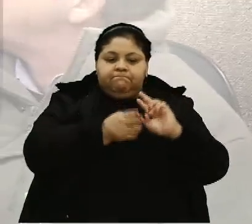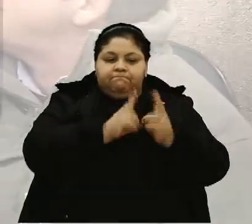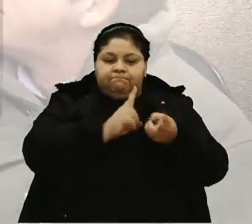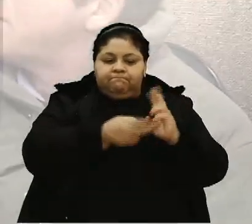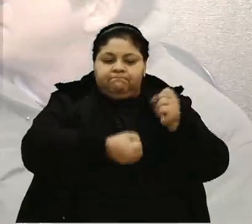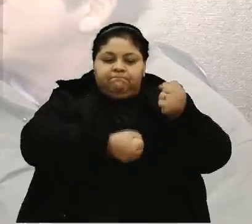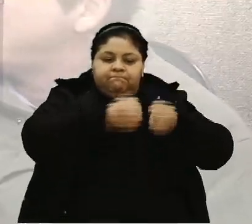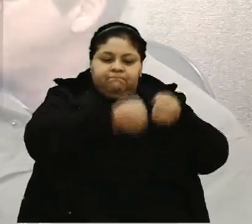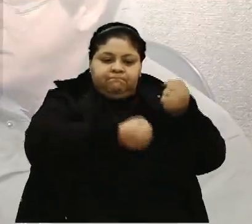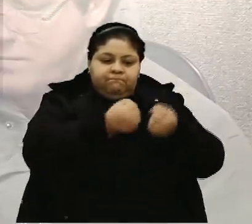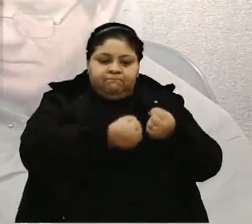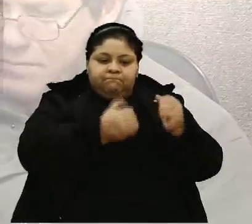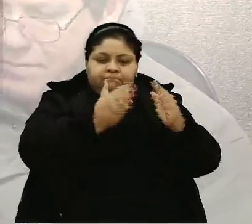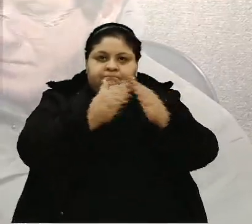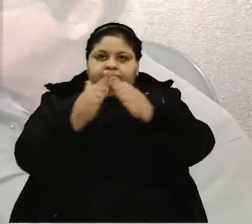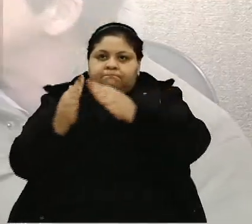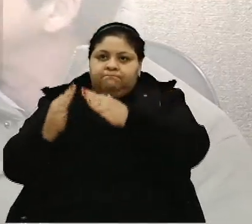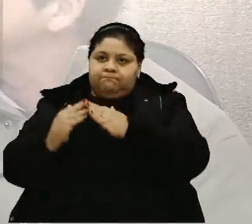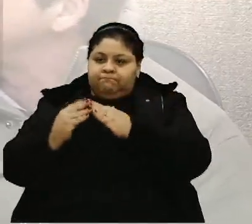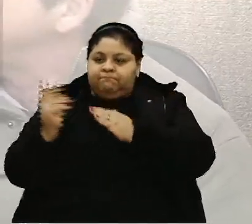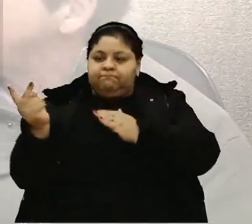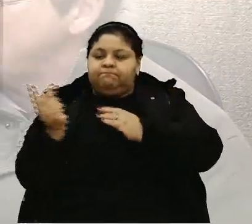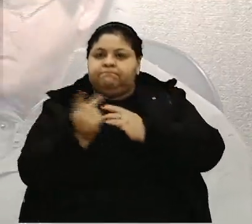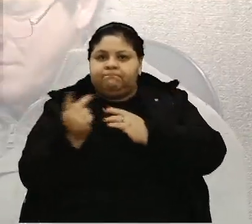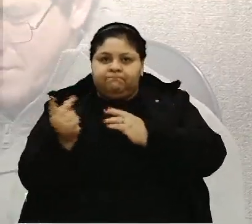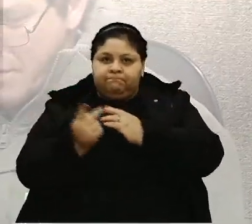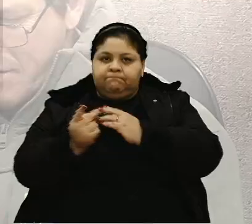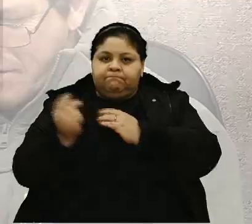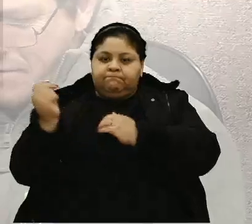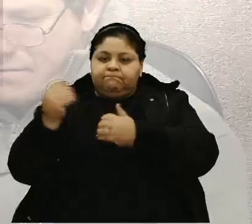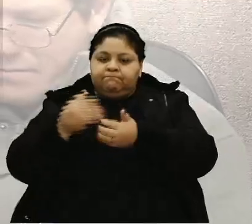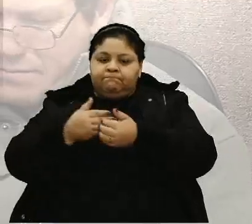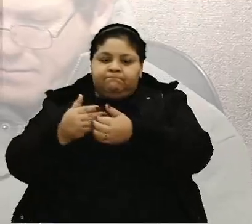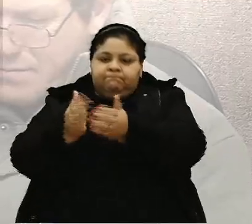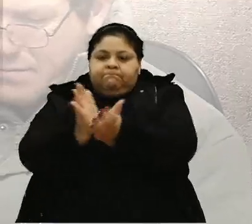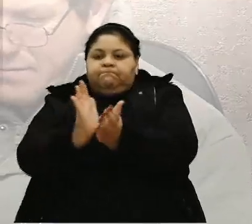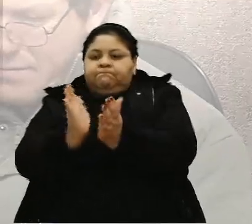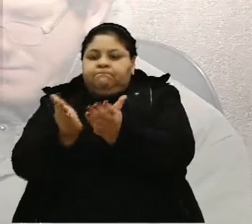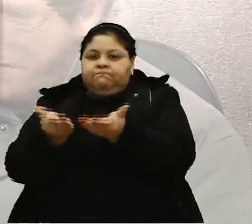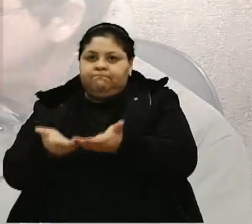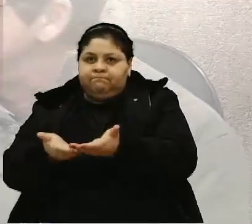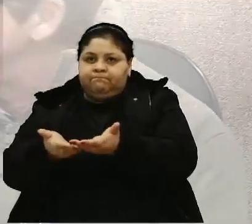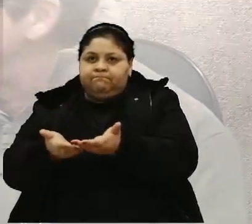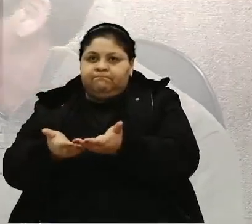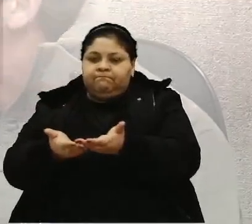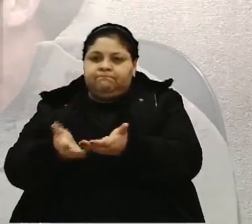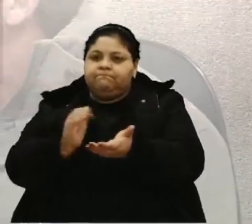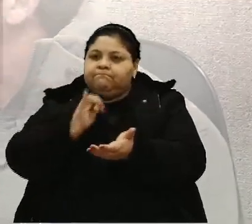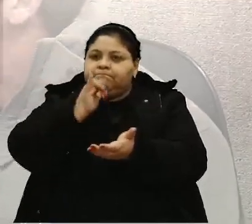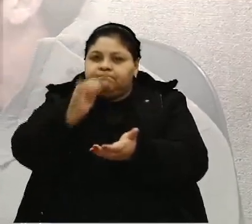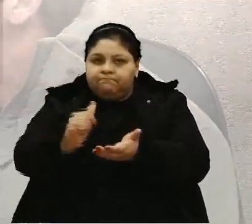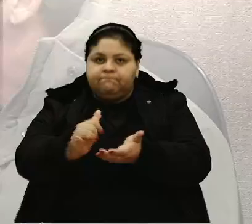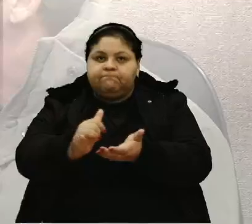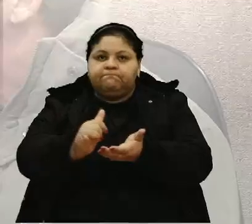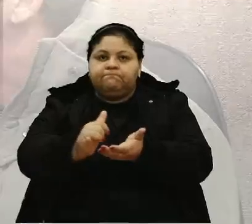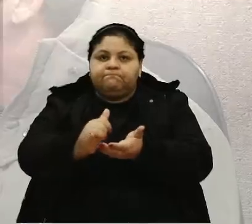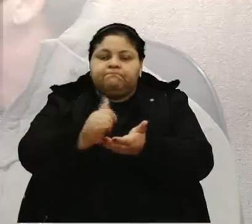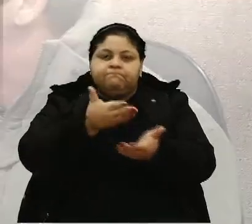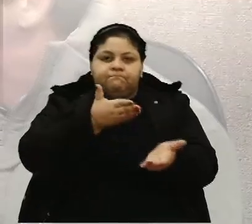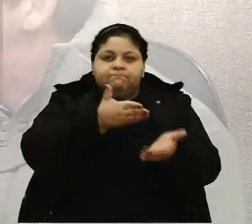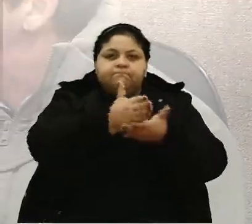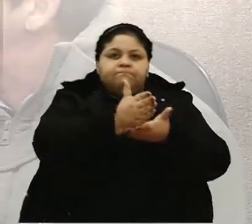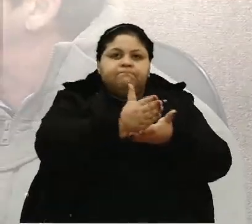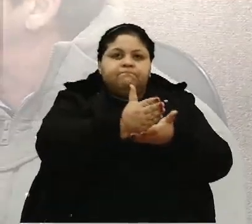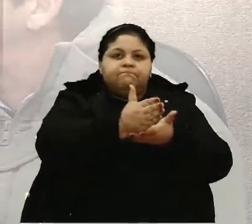Transporte e Habitação por seus pares acompanha as comissões supracitadas, manifesta-se favorável